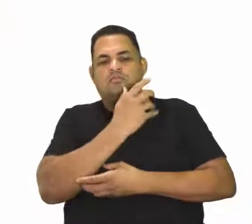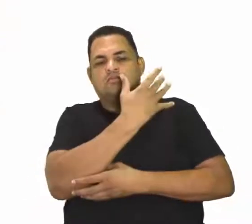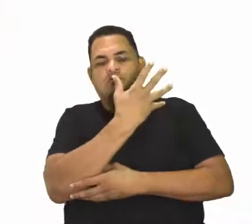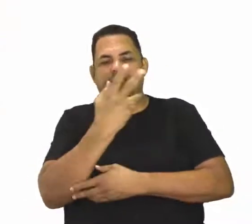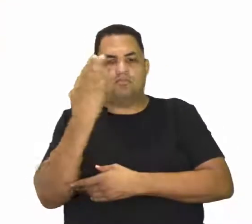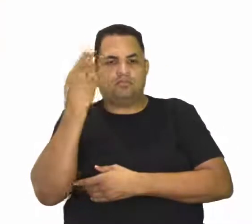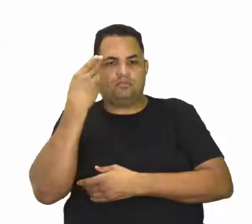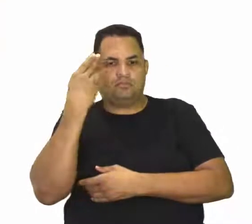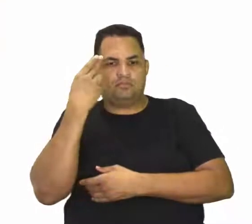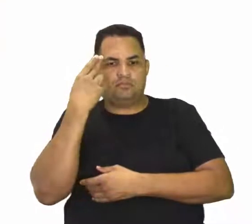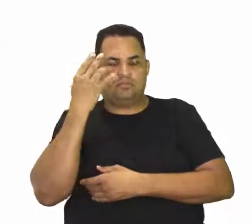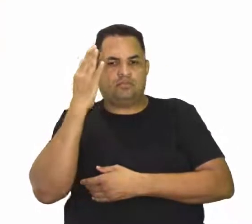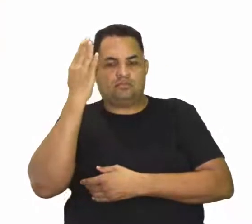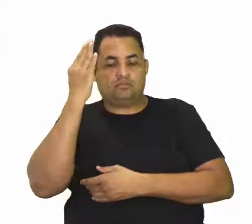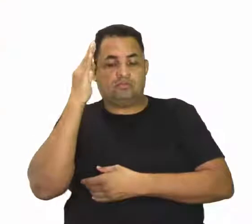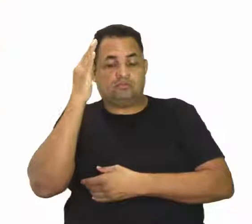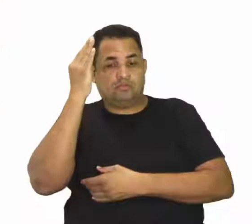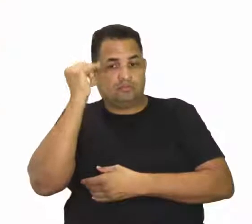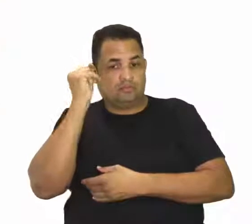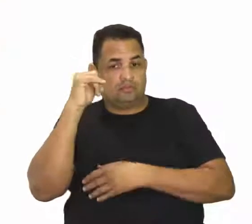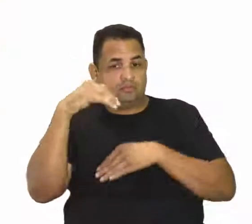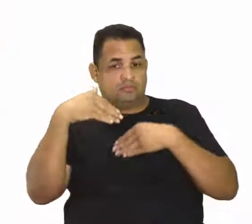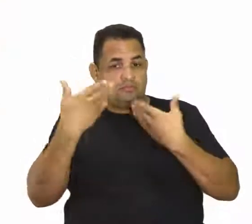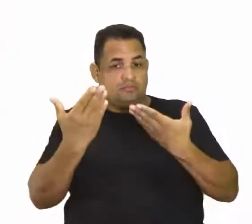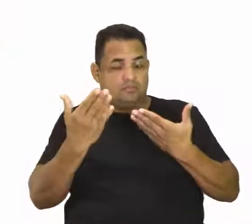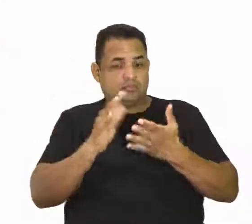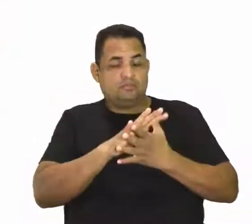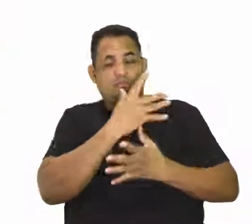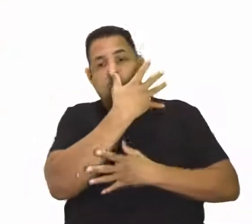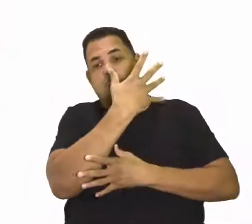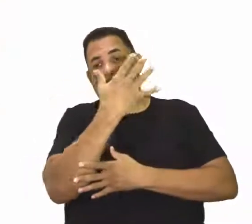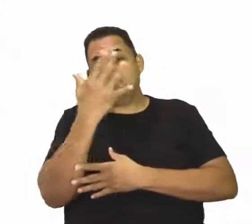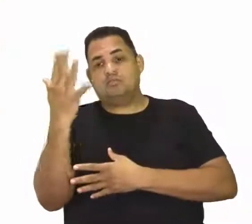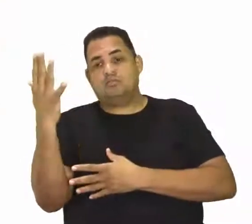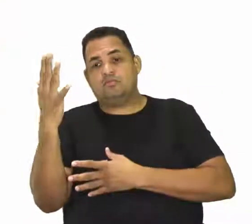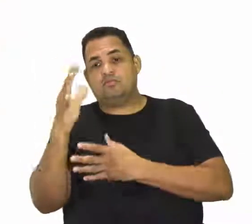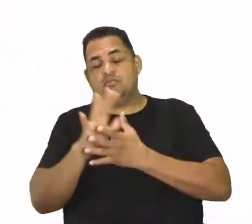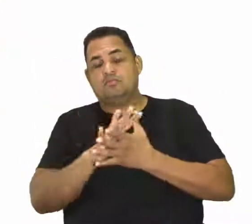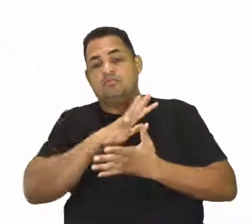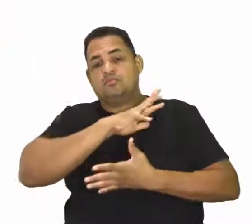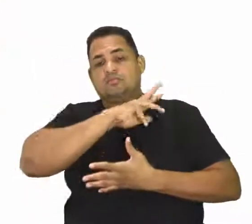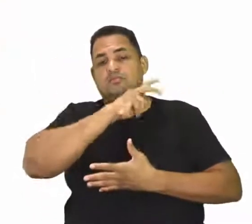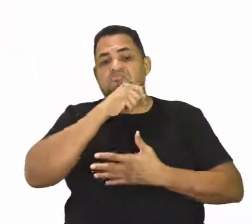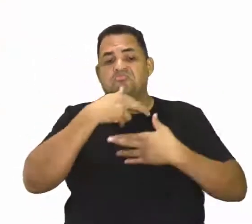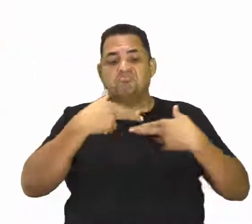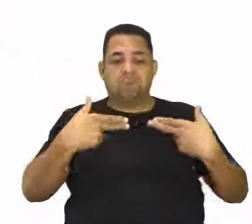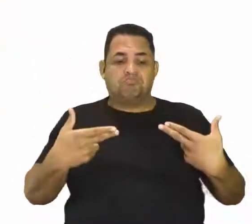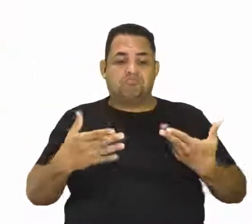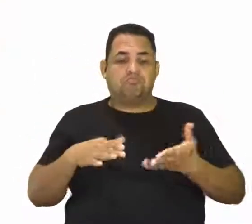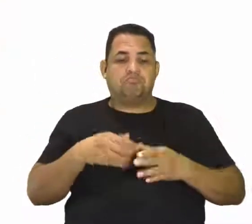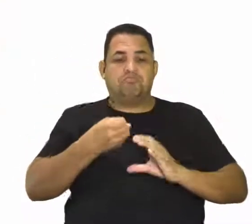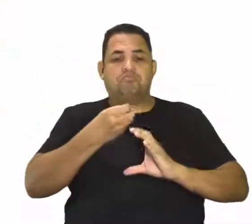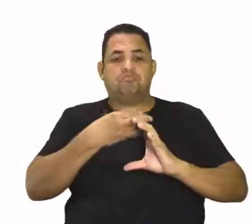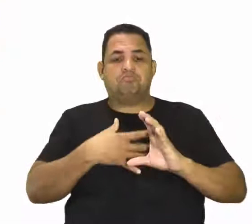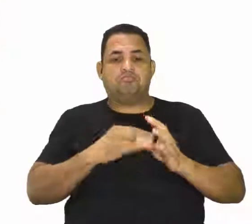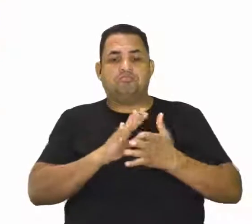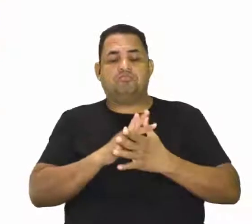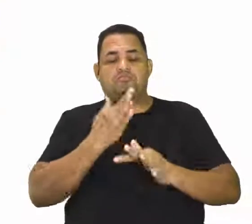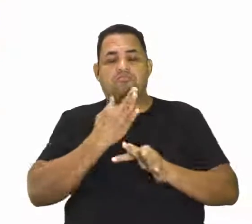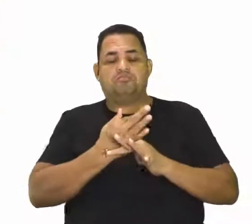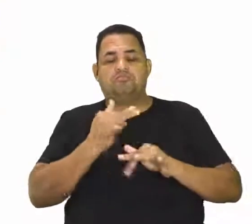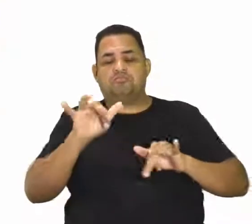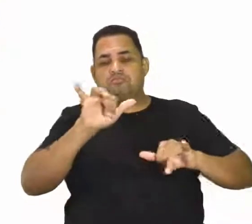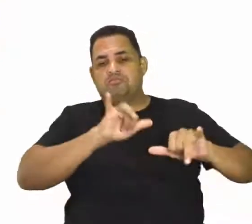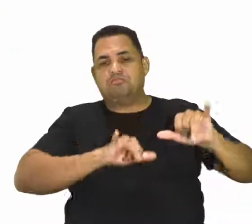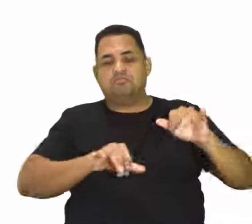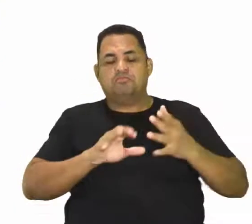natural, eu vou saber quais são as espécies vegetais, quais são as espécies de animais, quais são as características físico-químicas, qual